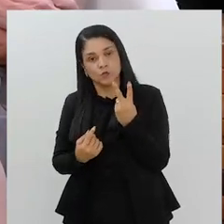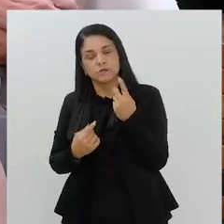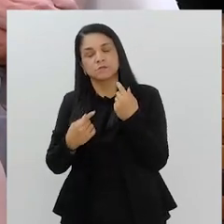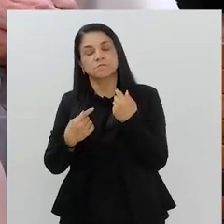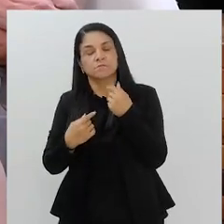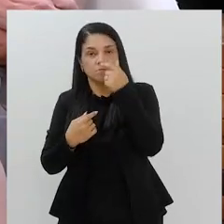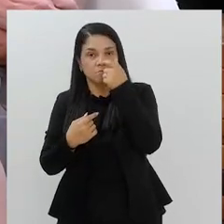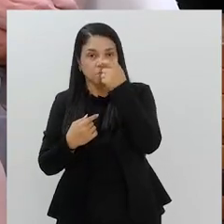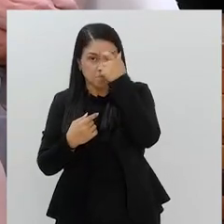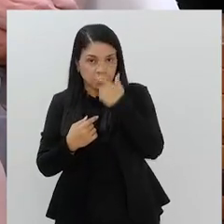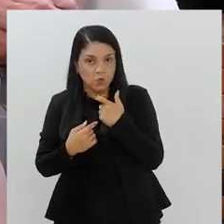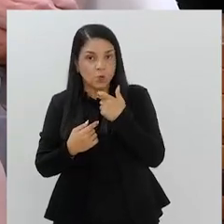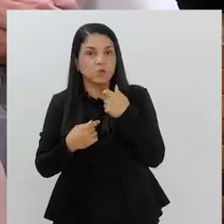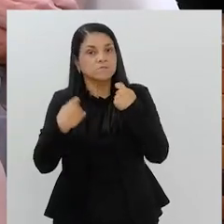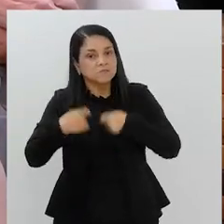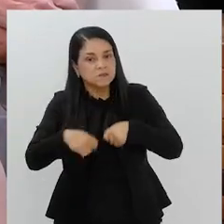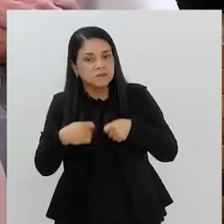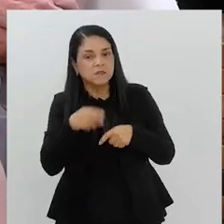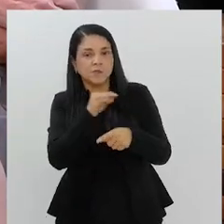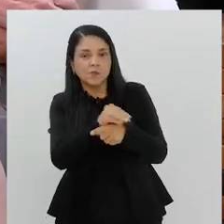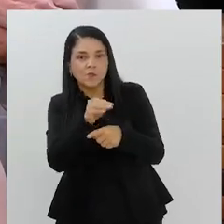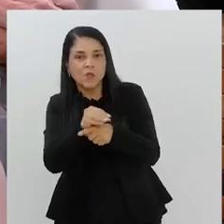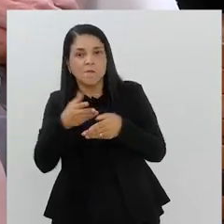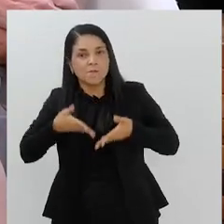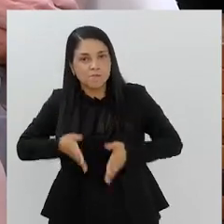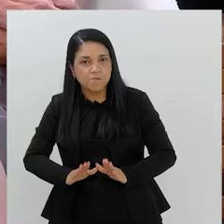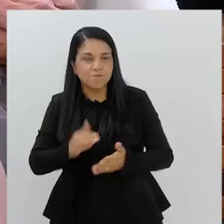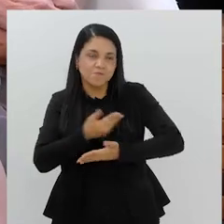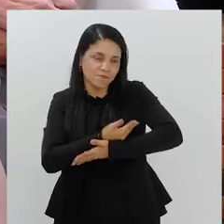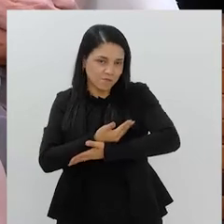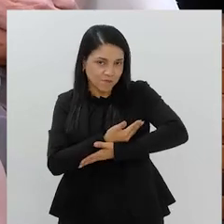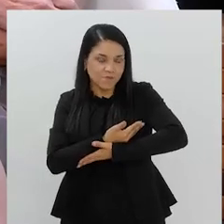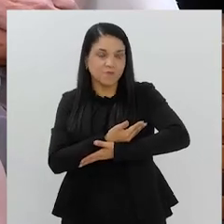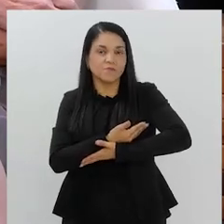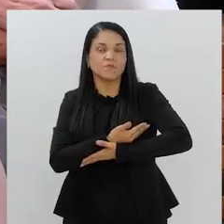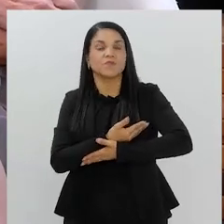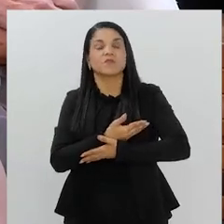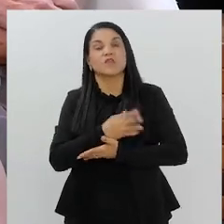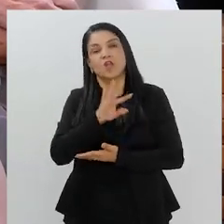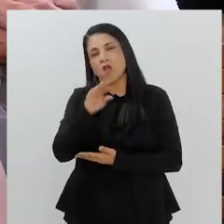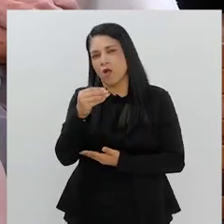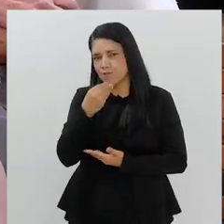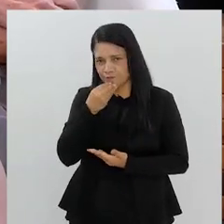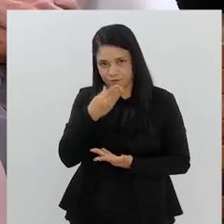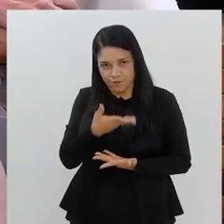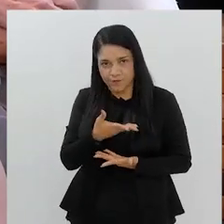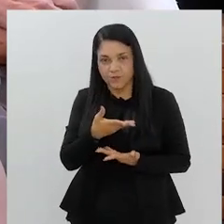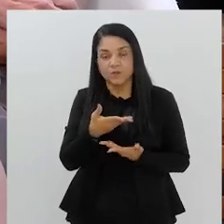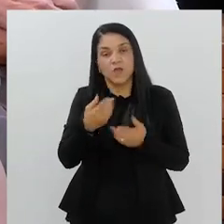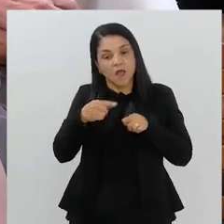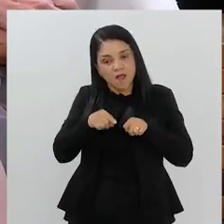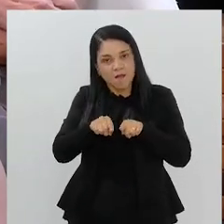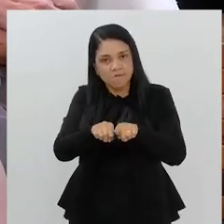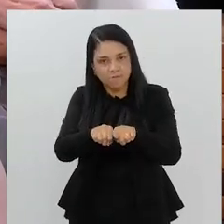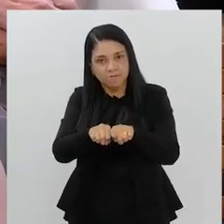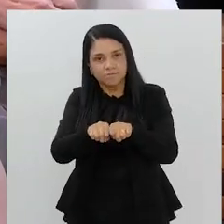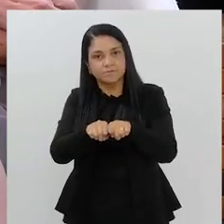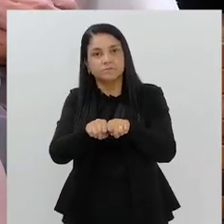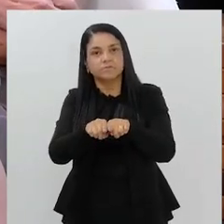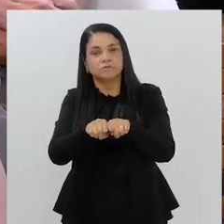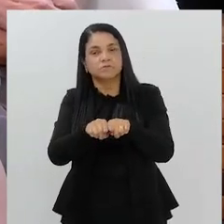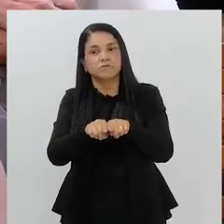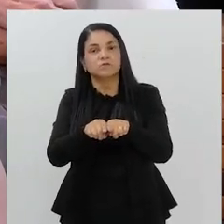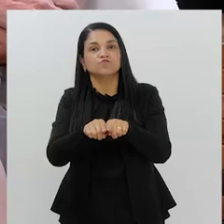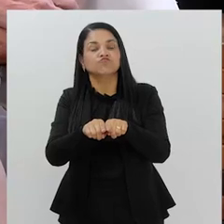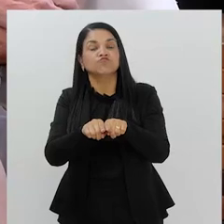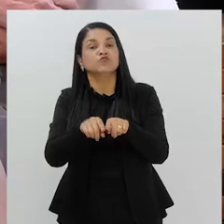dos cuidadores que estão cuidando da da criança que chegou no lar recentemente e obviamente eh aliado a isso